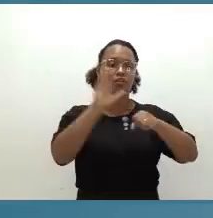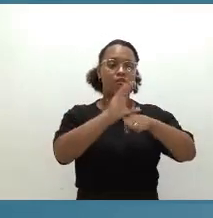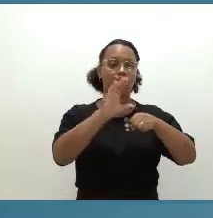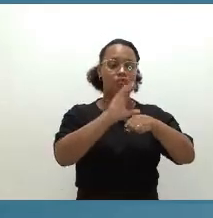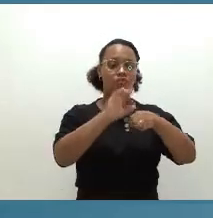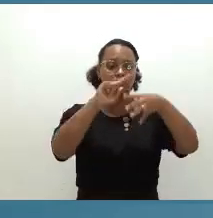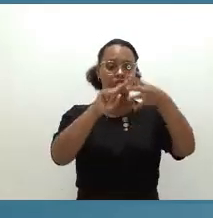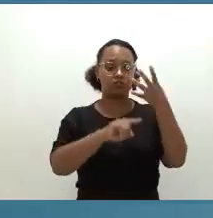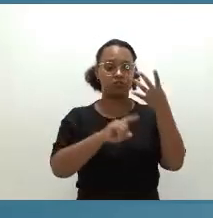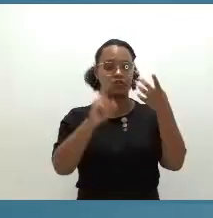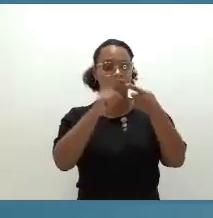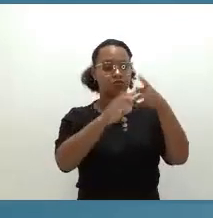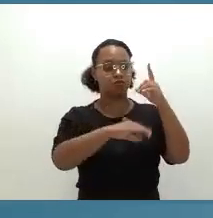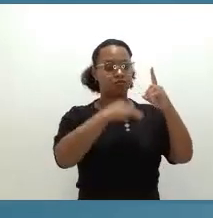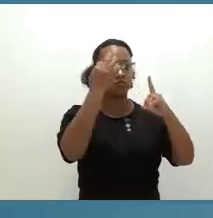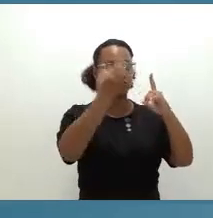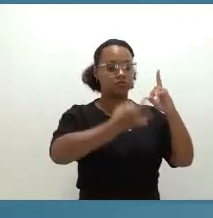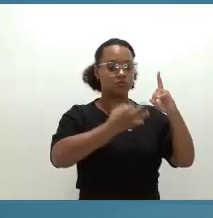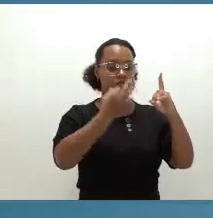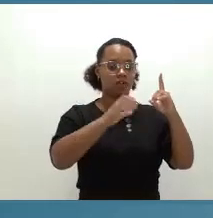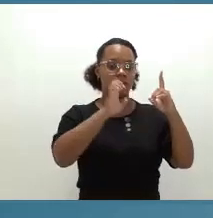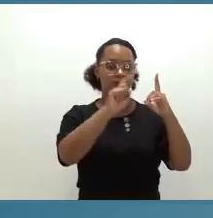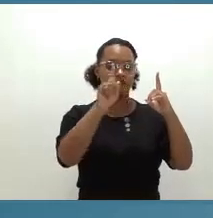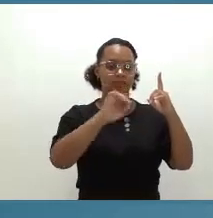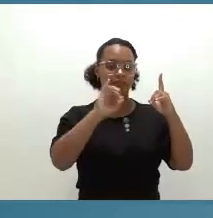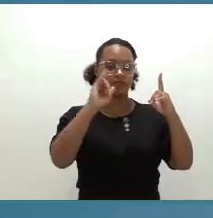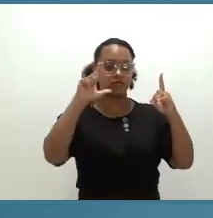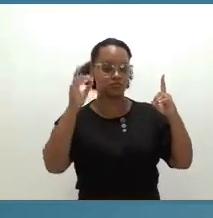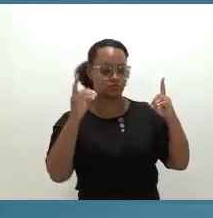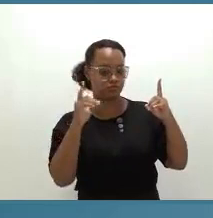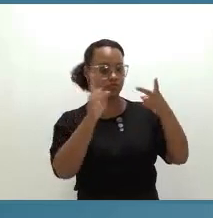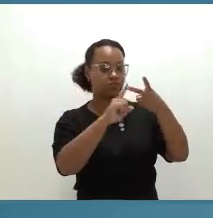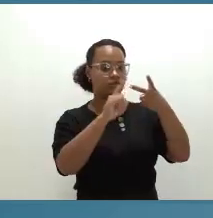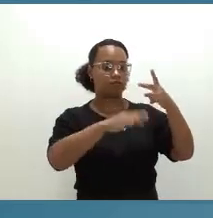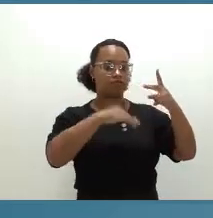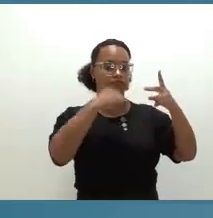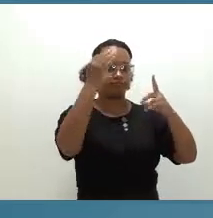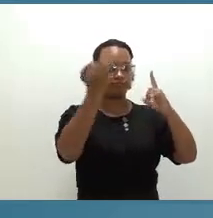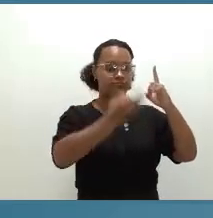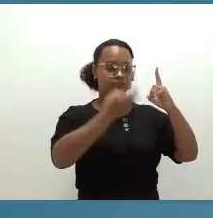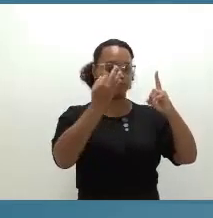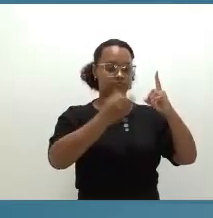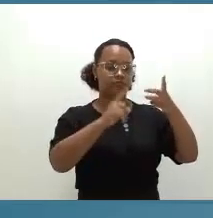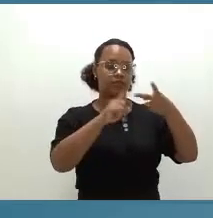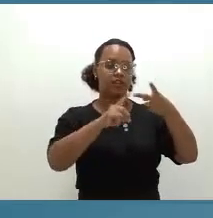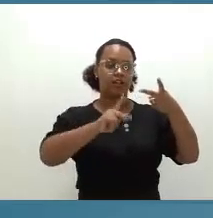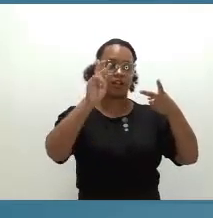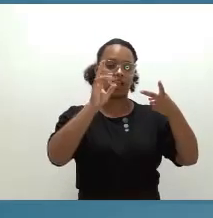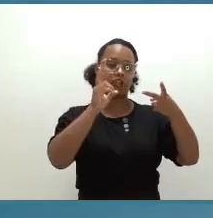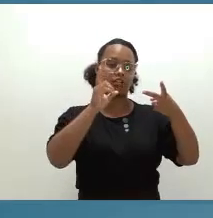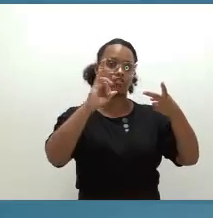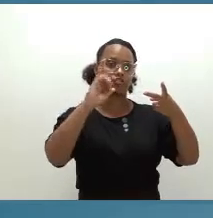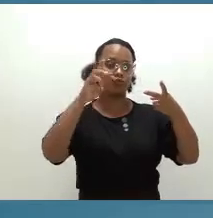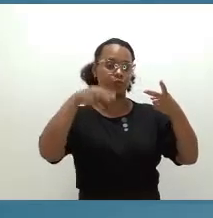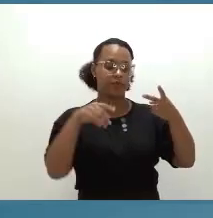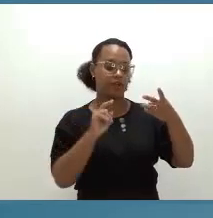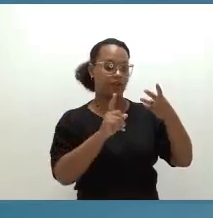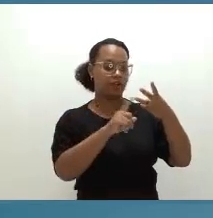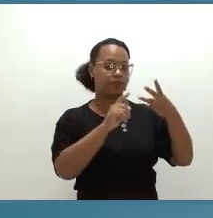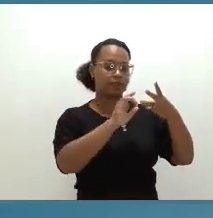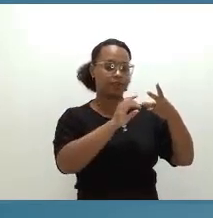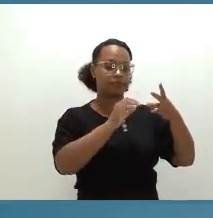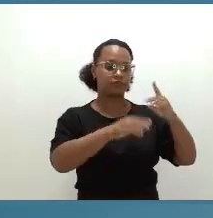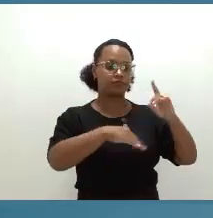Magistratura, desembargador Exilda Pastana Mutran, a desembargadora Kedma Pacífico Lira, o desembargador Amilca